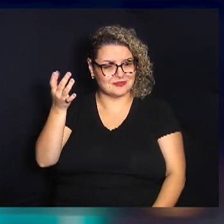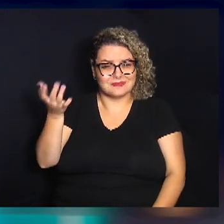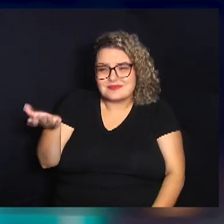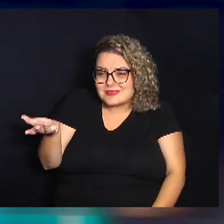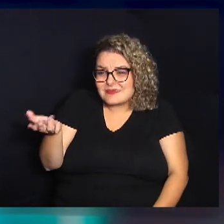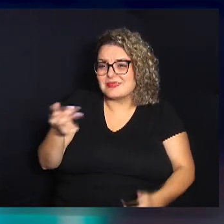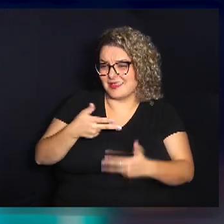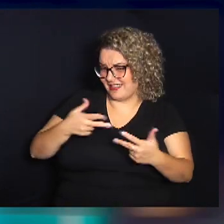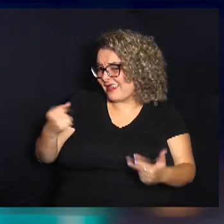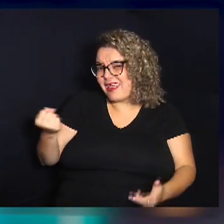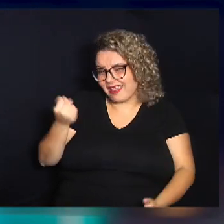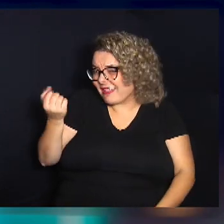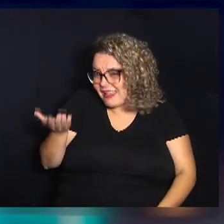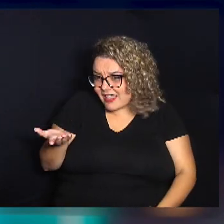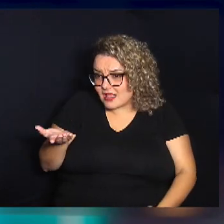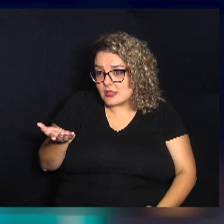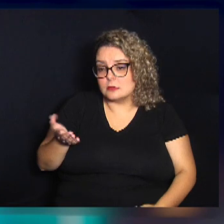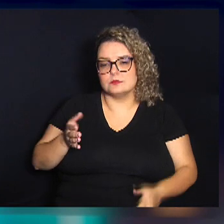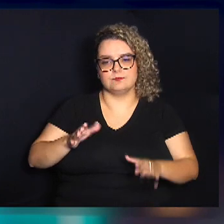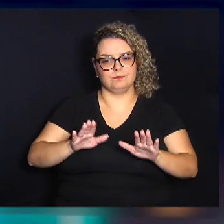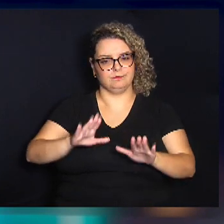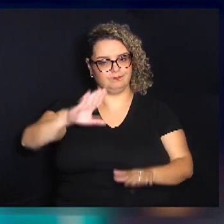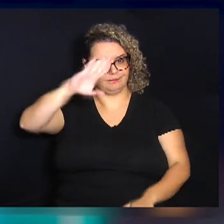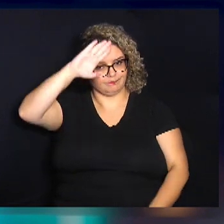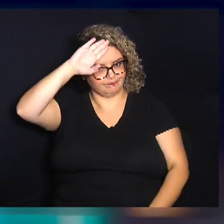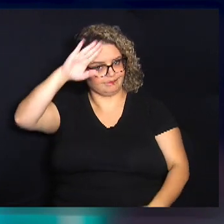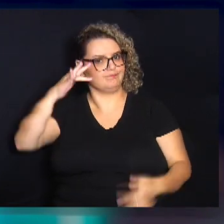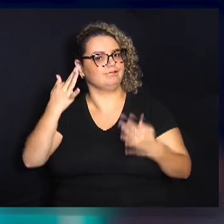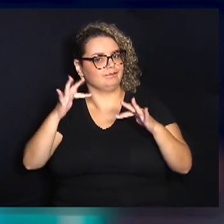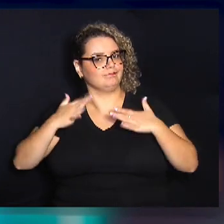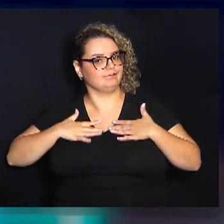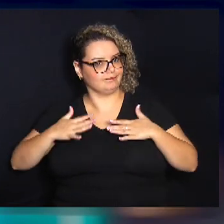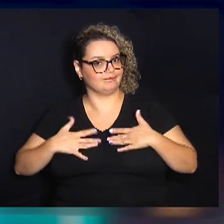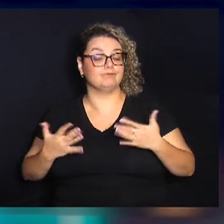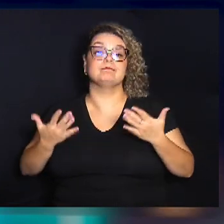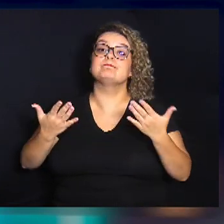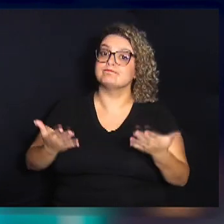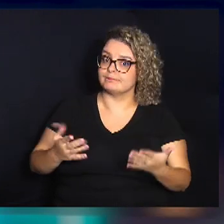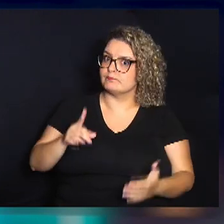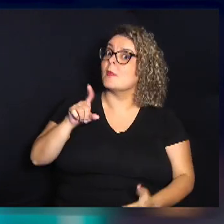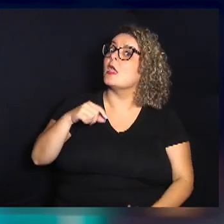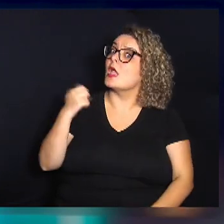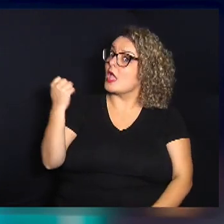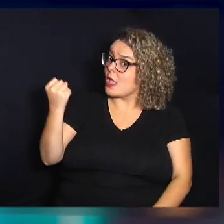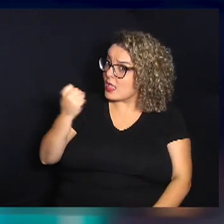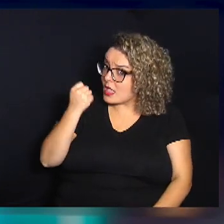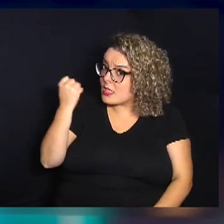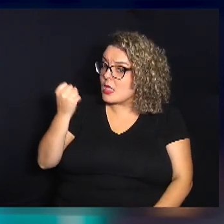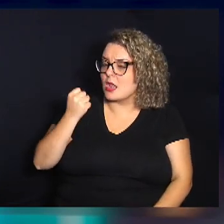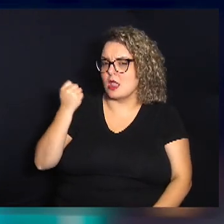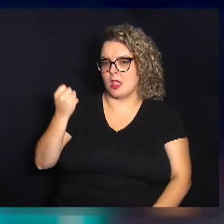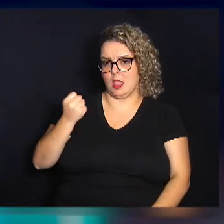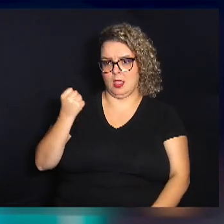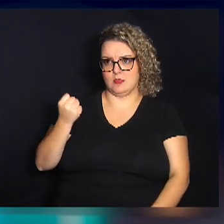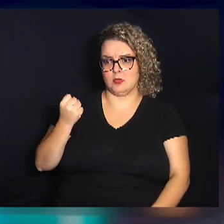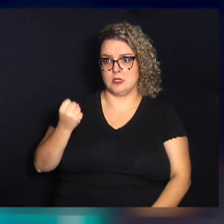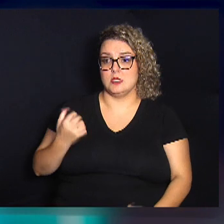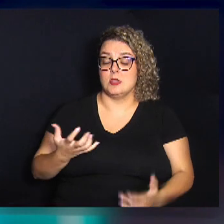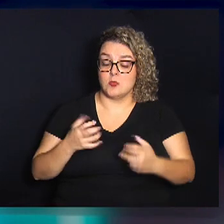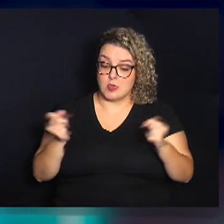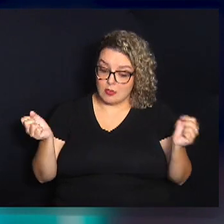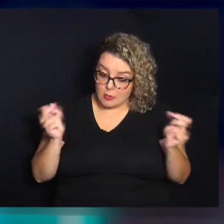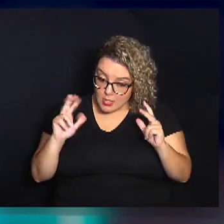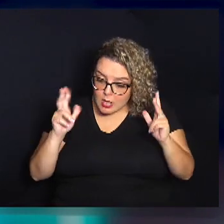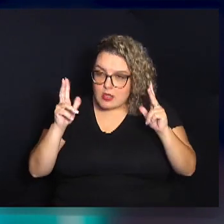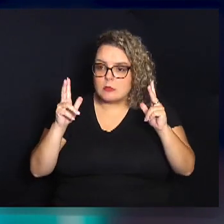tão grave assim? Uma febre e uma dor no corpo, gente, é muito grave. E eu queria chamar a atenção para